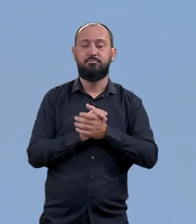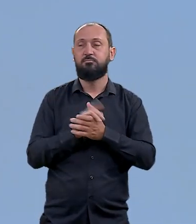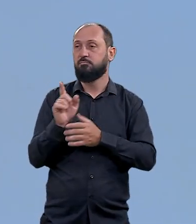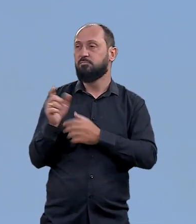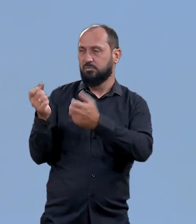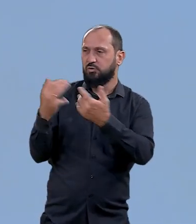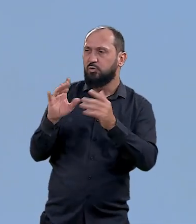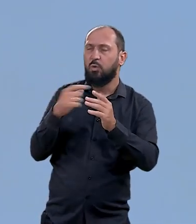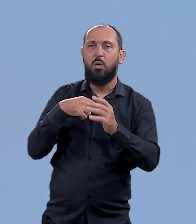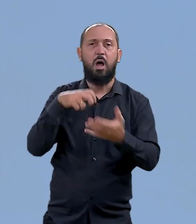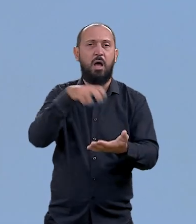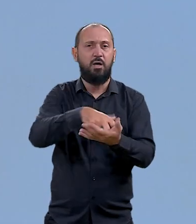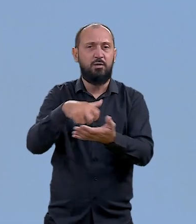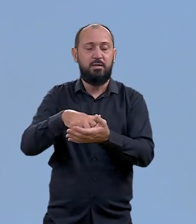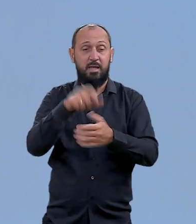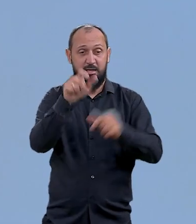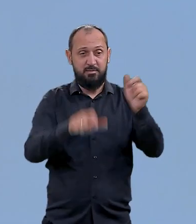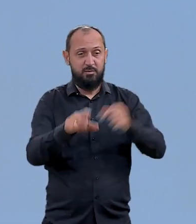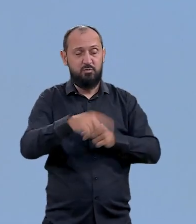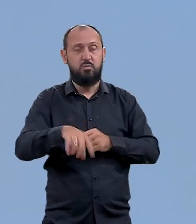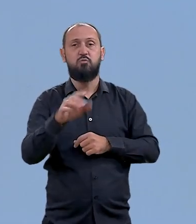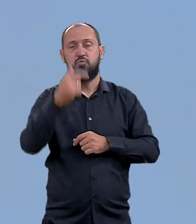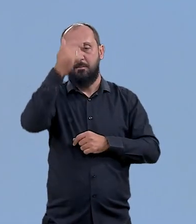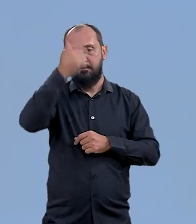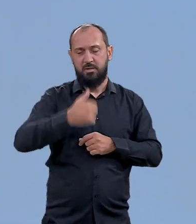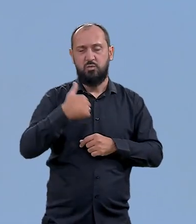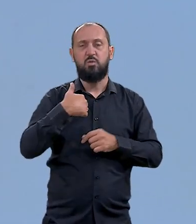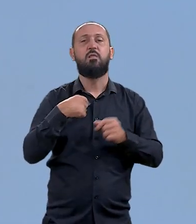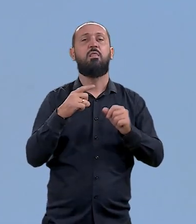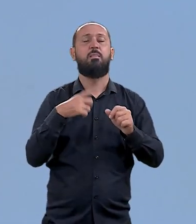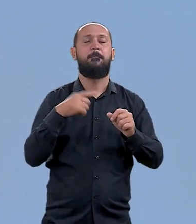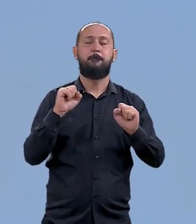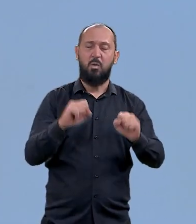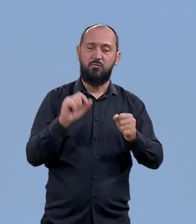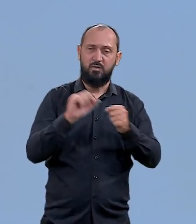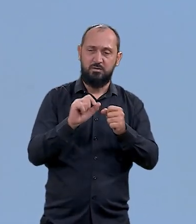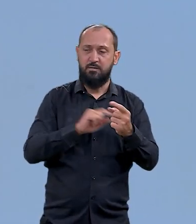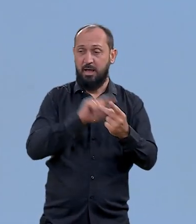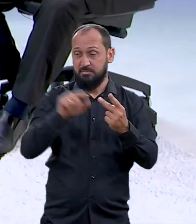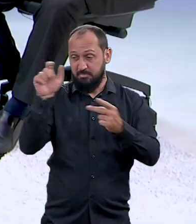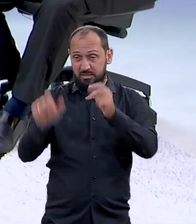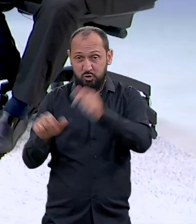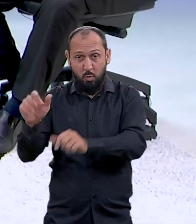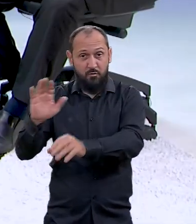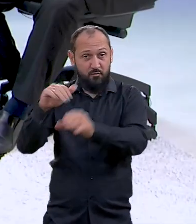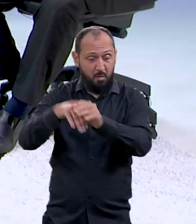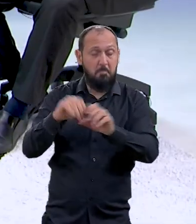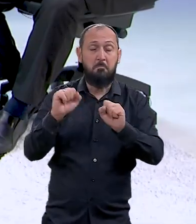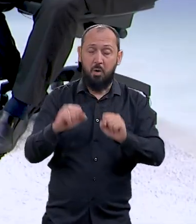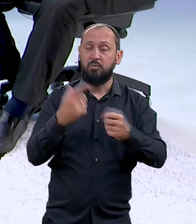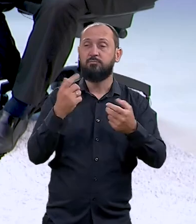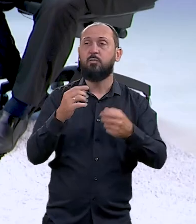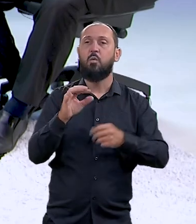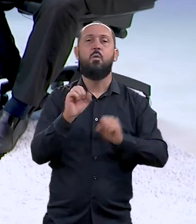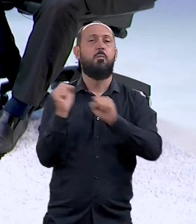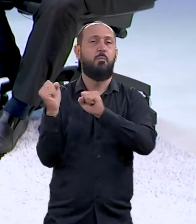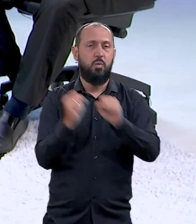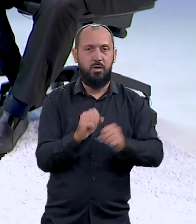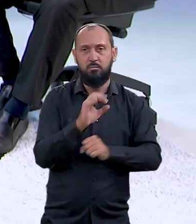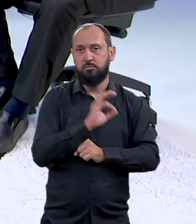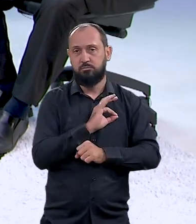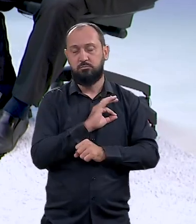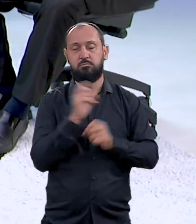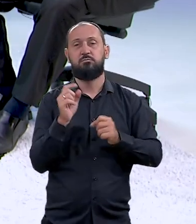poder de polícia seja colocado em prática, né? Quais são os principais canais de comunicação do TRE para